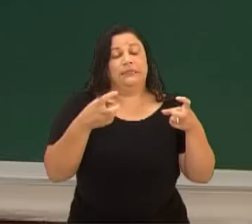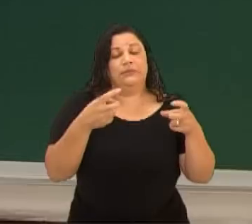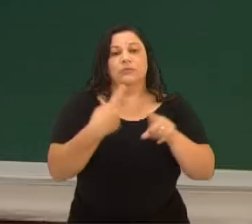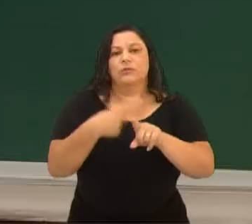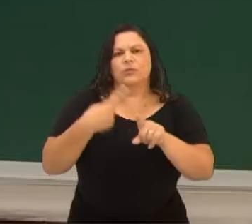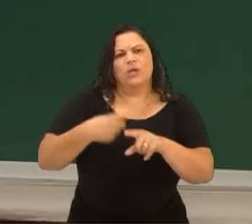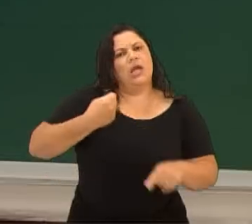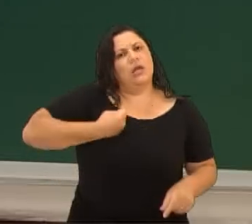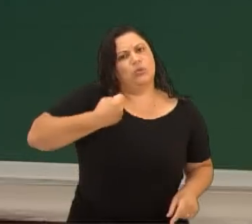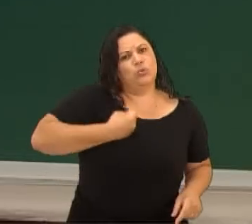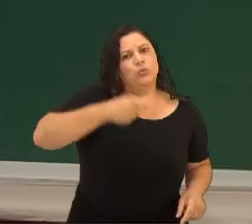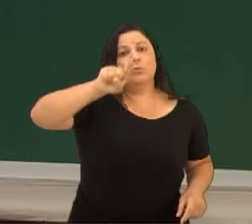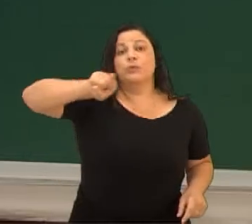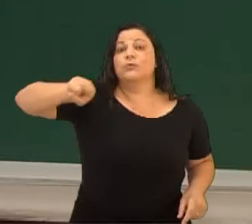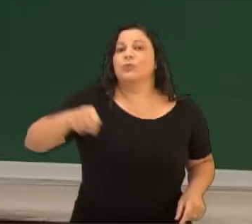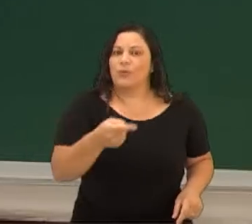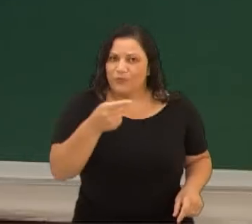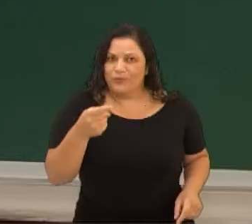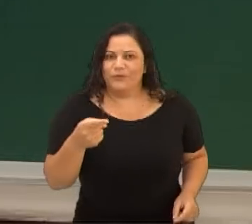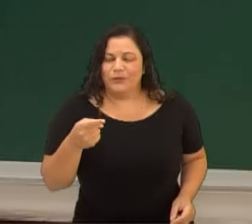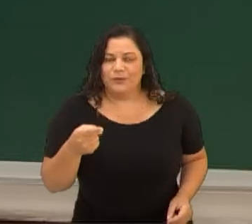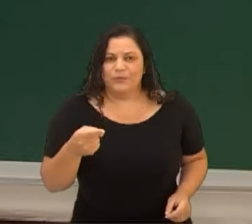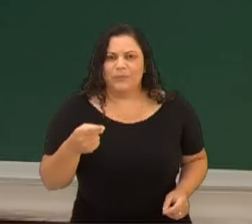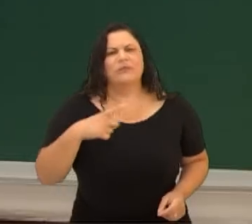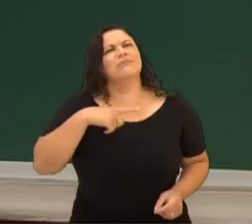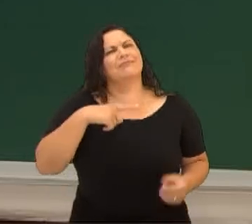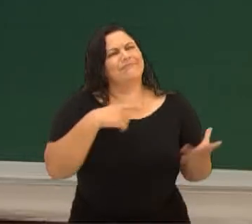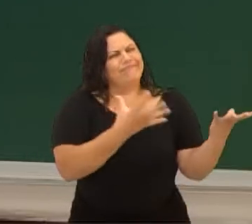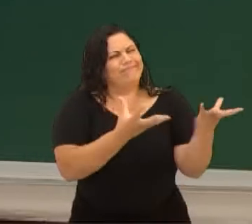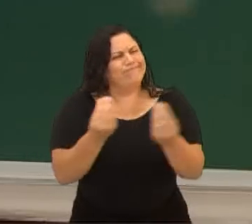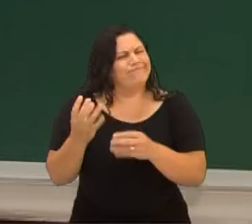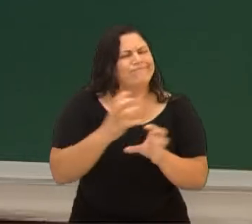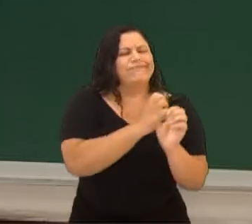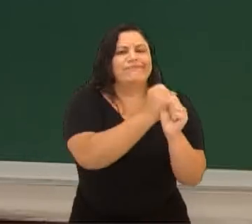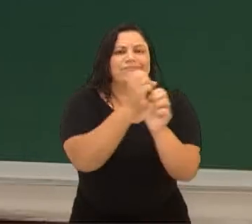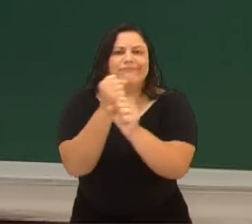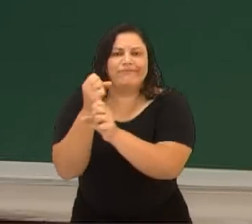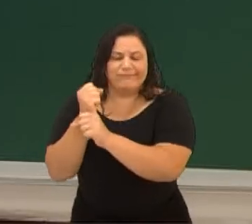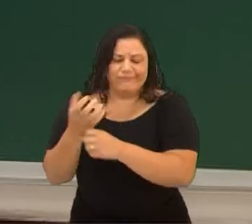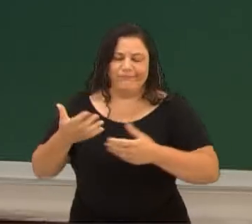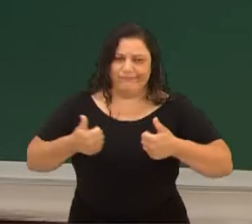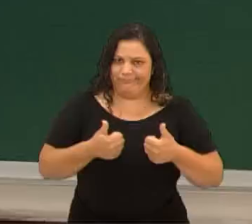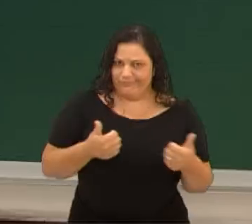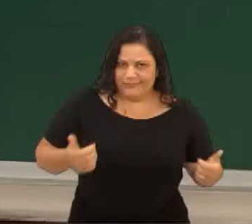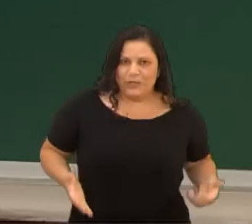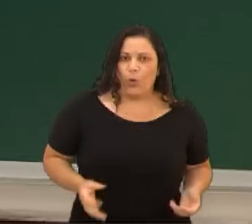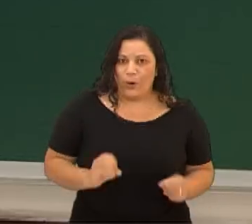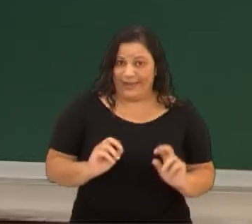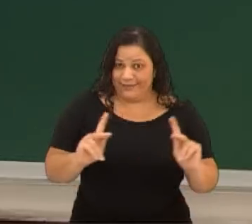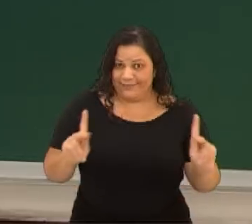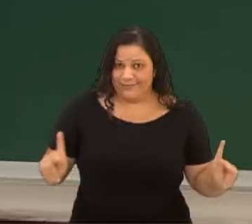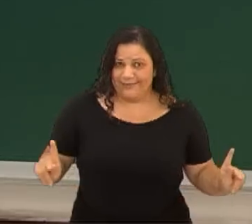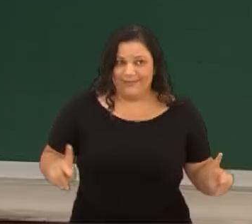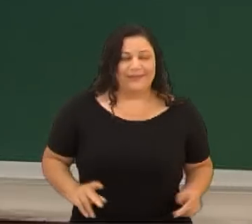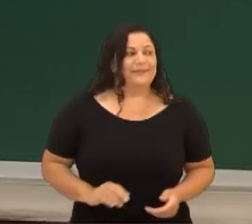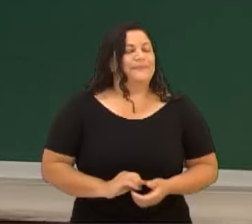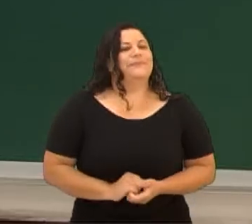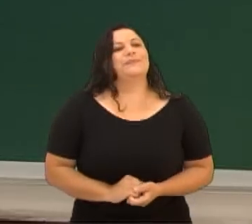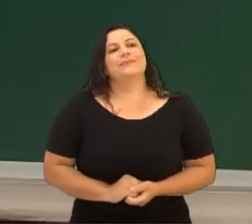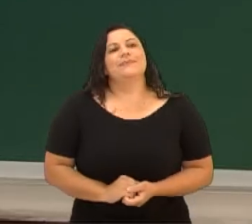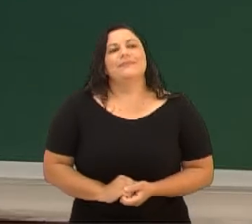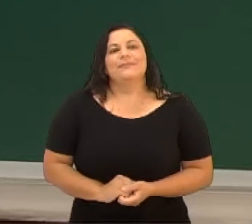vírgula, números decimais. Então, terão bastante contas ali com números decimais para a gente fazer, certinho?